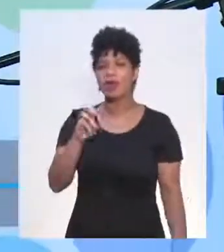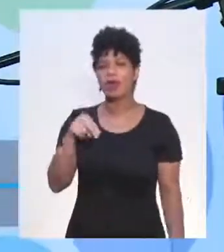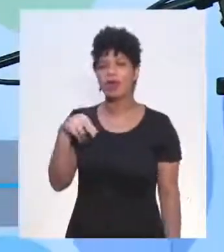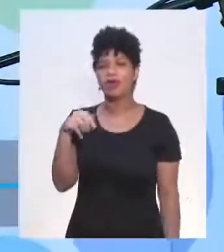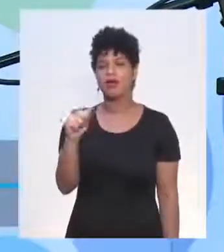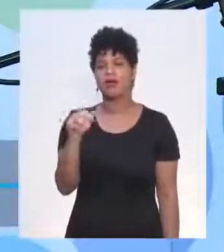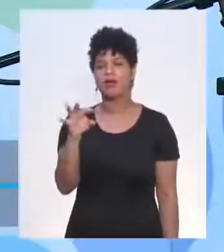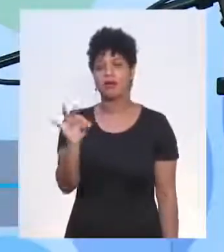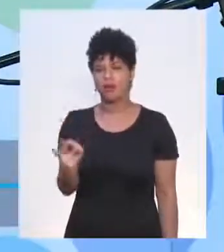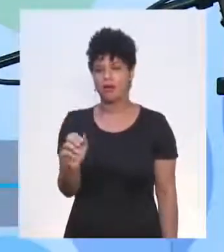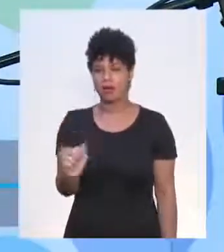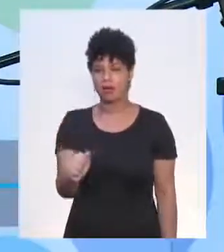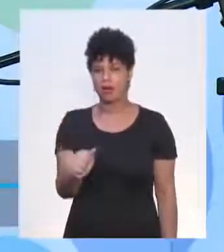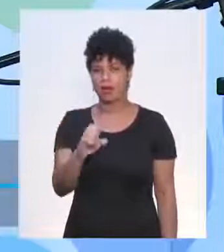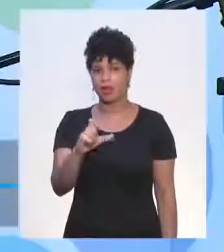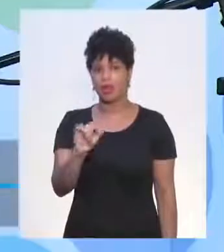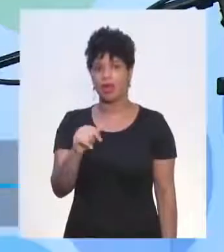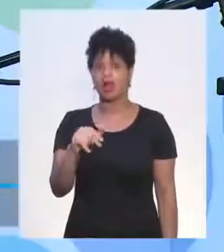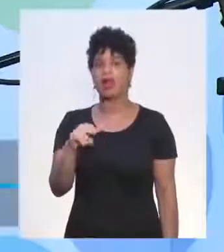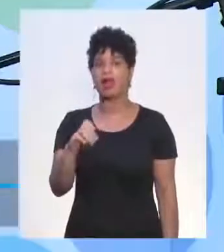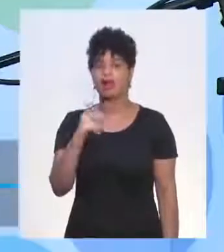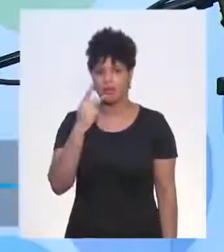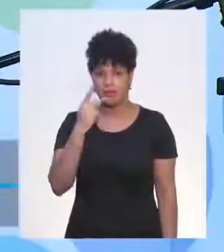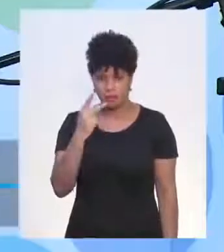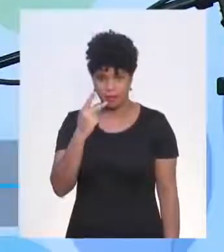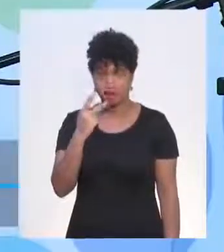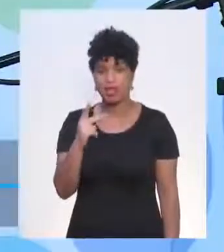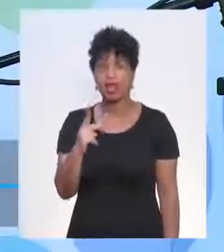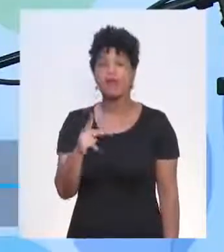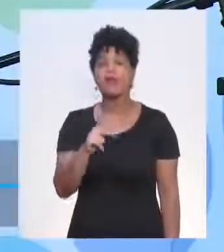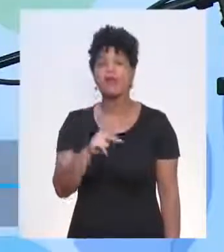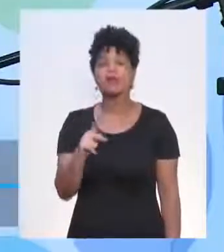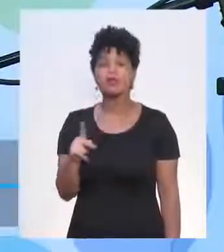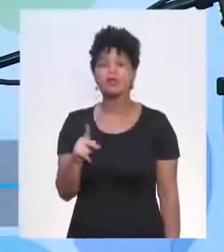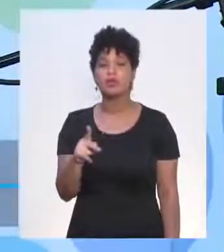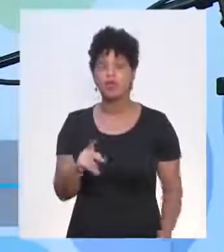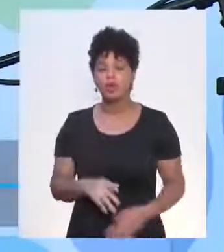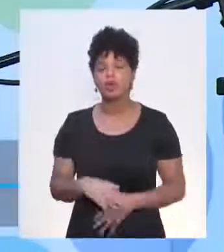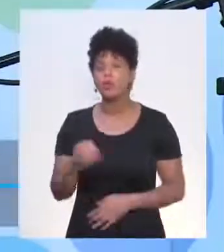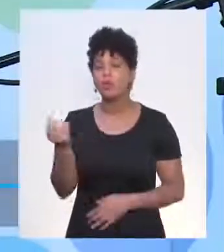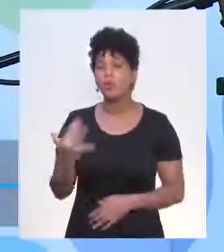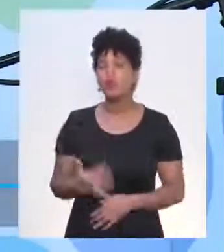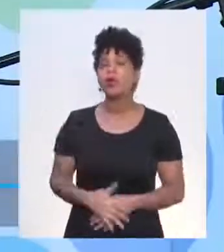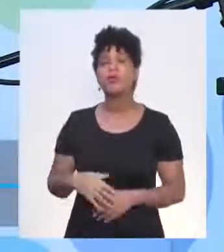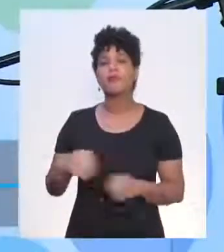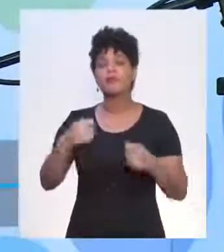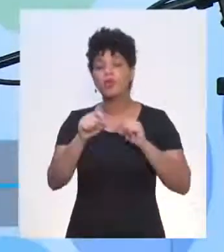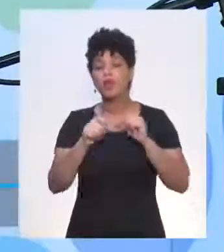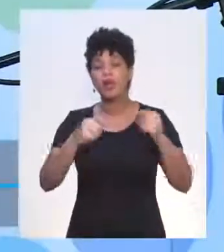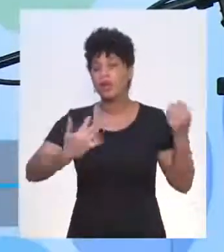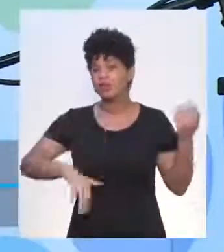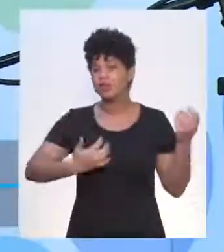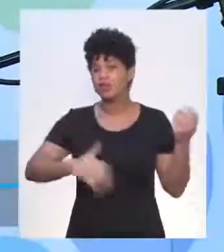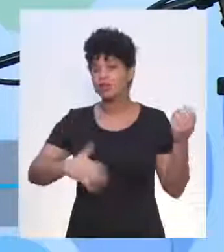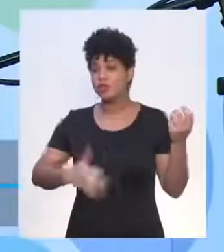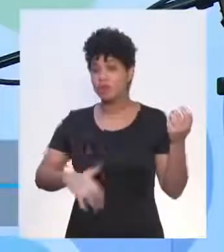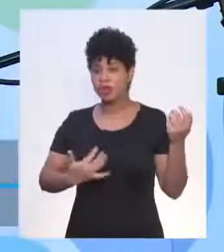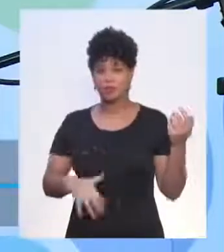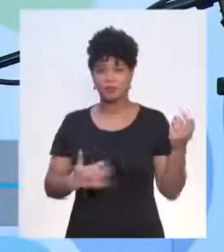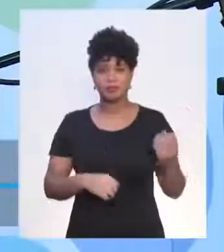professora Elaine traz o comentário da Ana Carolina perguntando os instrumentos que